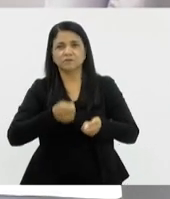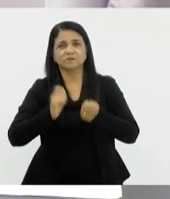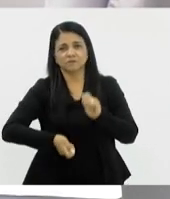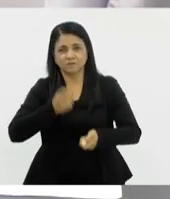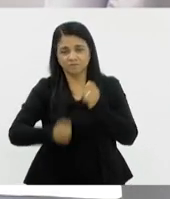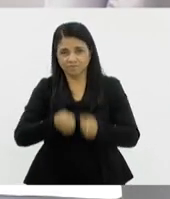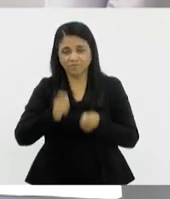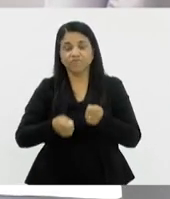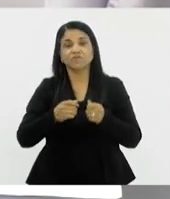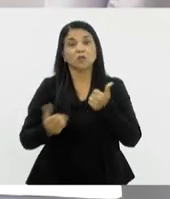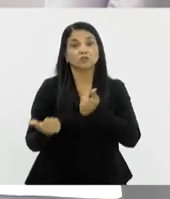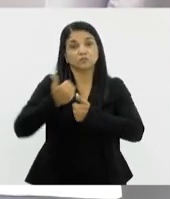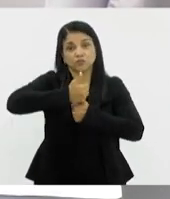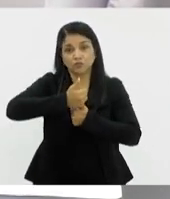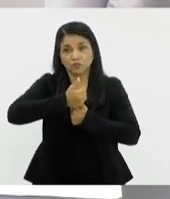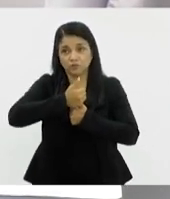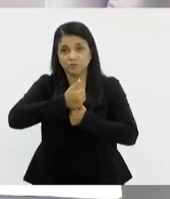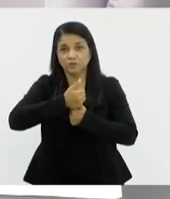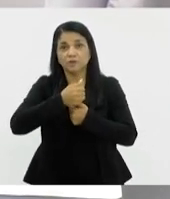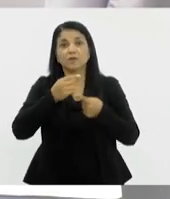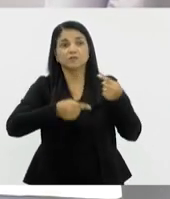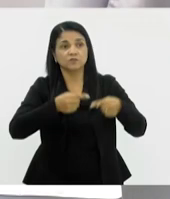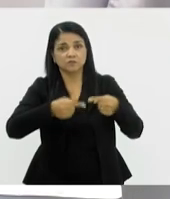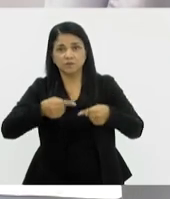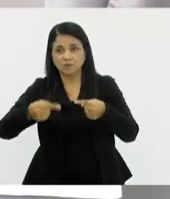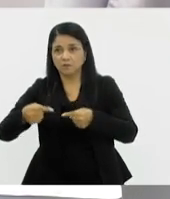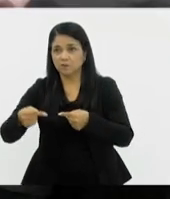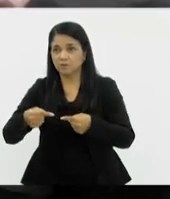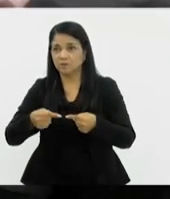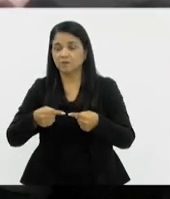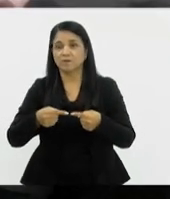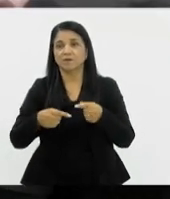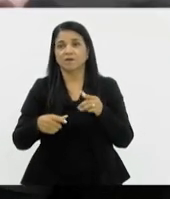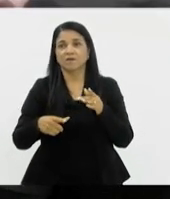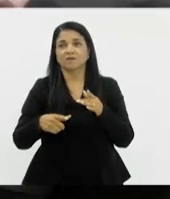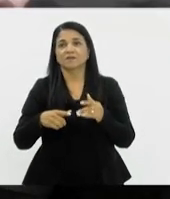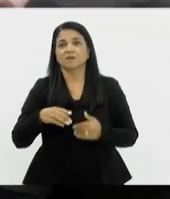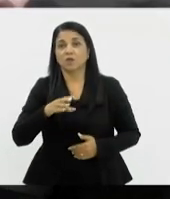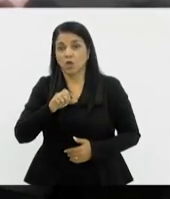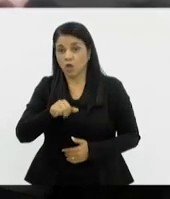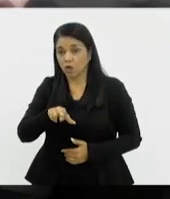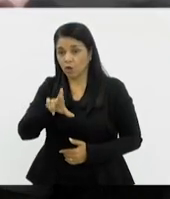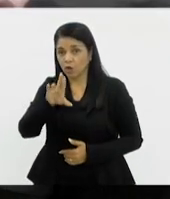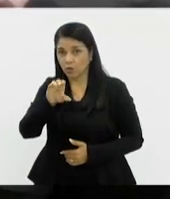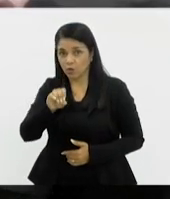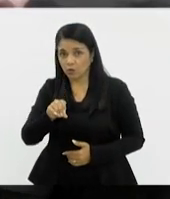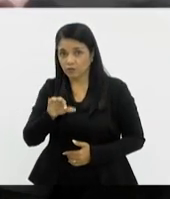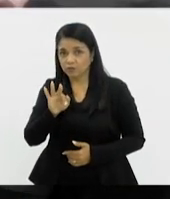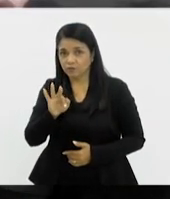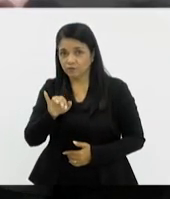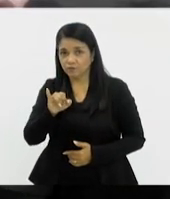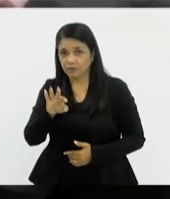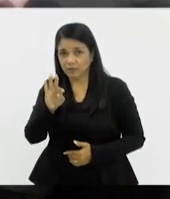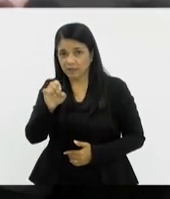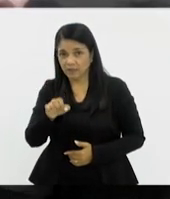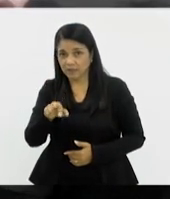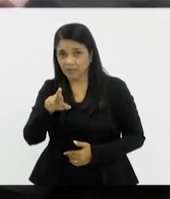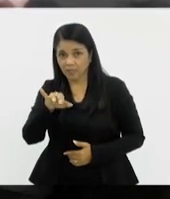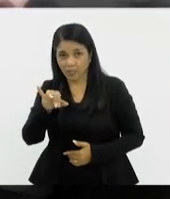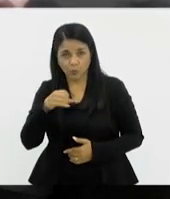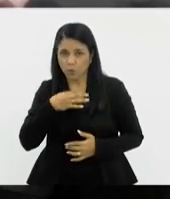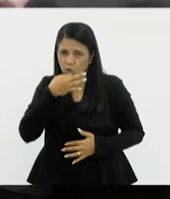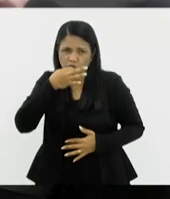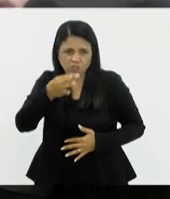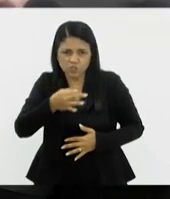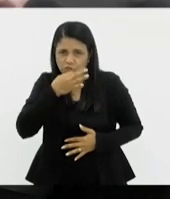por substitutivo. Em discussão. Que fizeram com a nossa língua, né, presidente? Crossfiteiro. Não estou criticando deputado, não, porque é